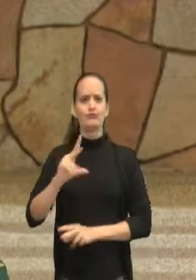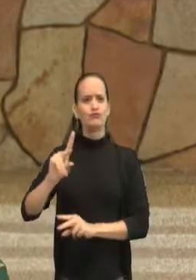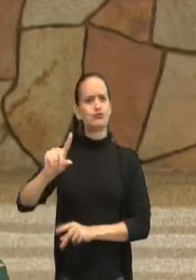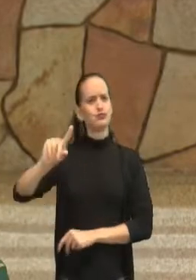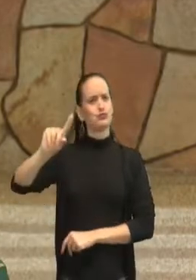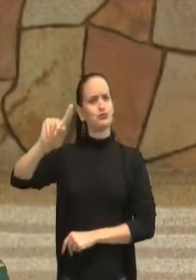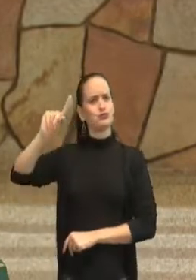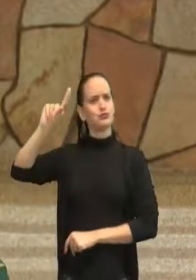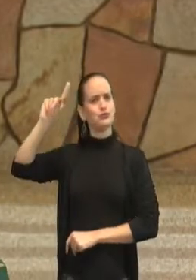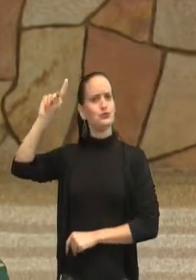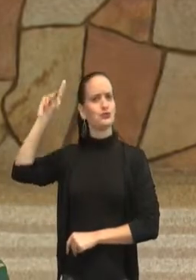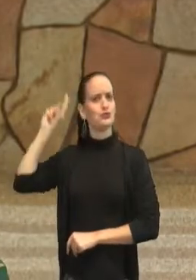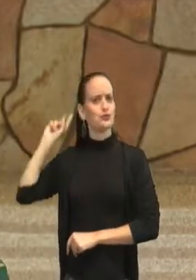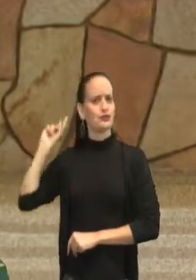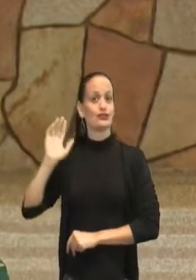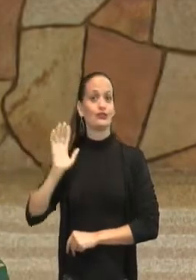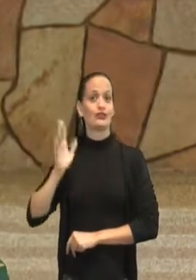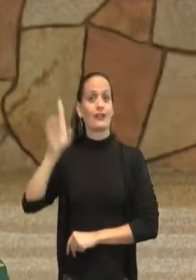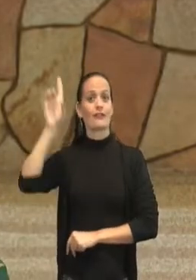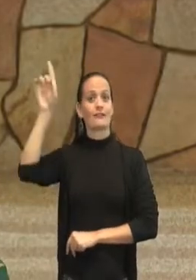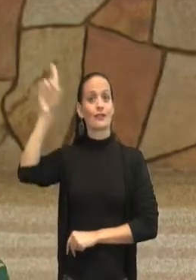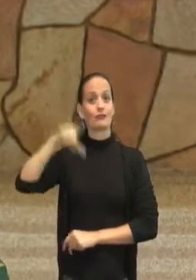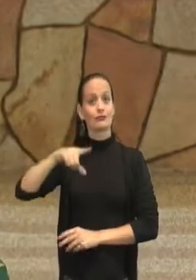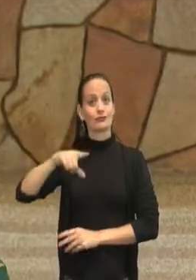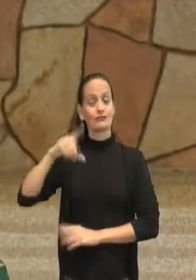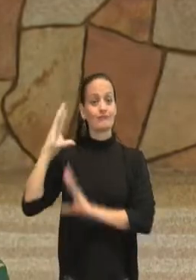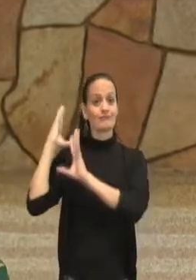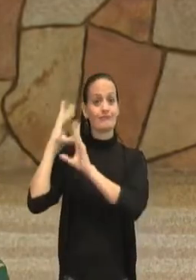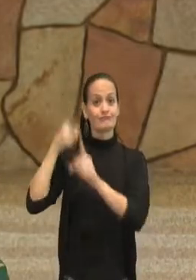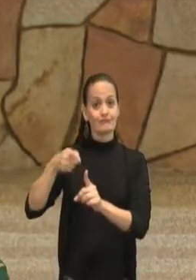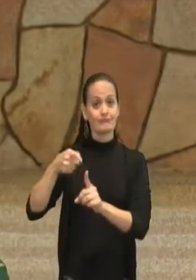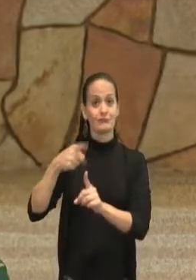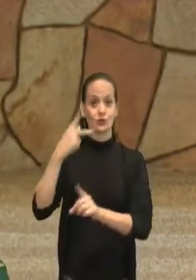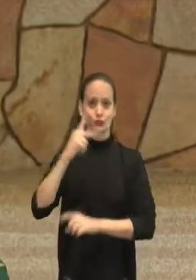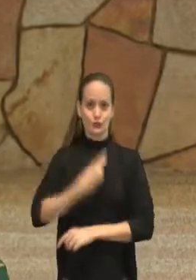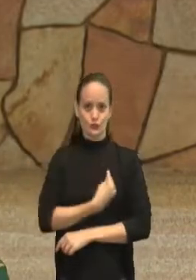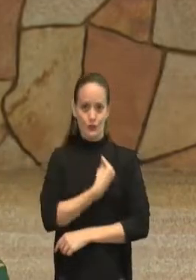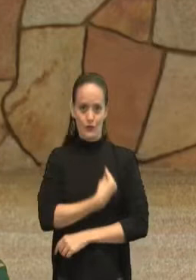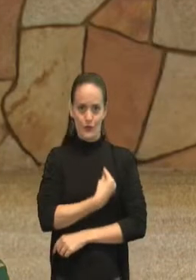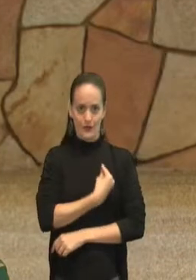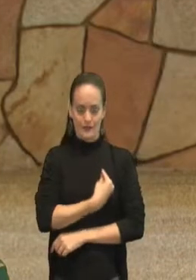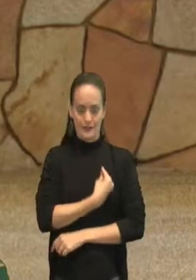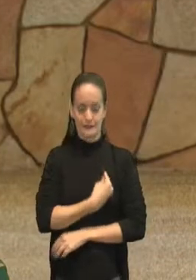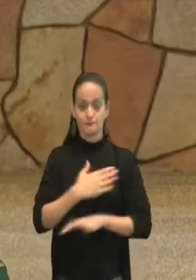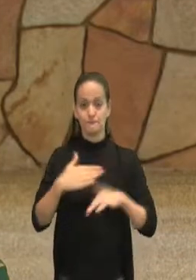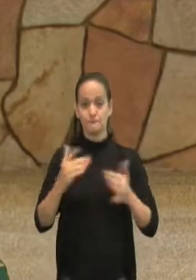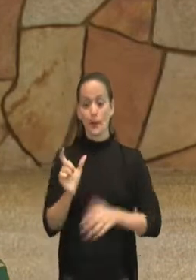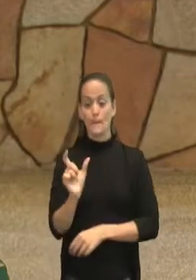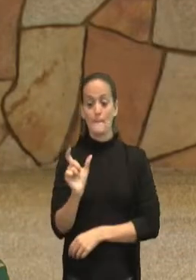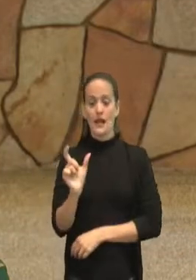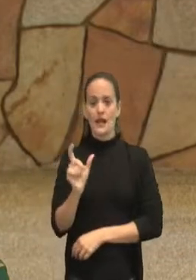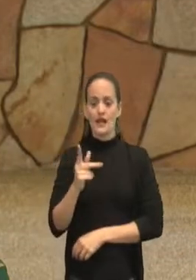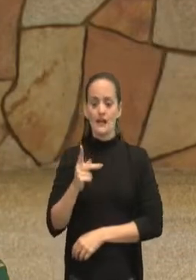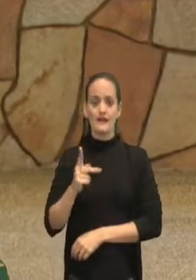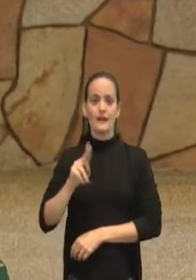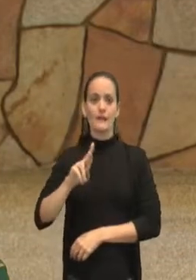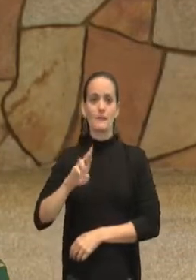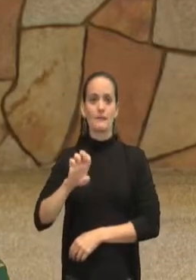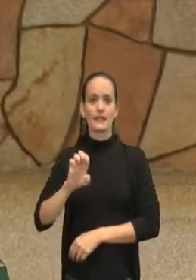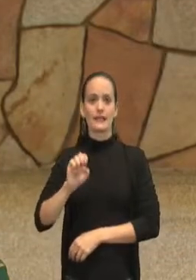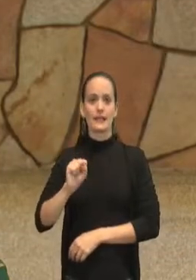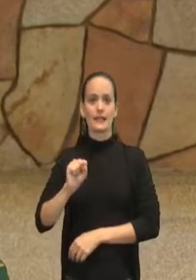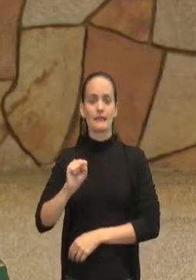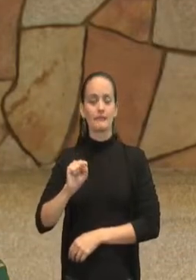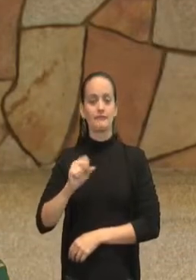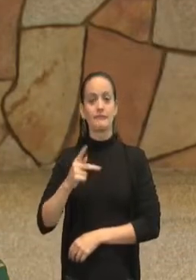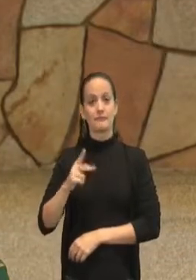muito tempo atrás, como vimos nesses textos aqui, e essa palavra, predestinados, esse